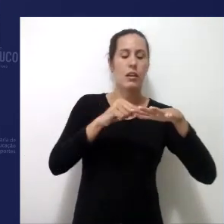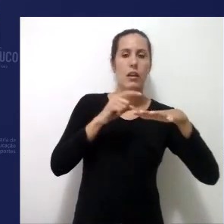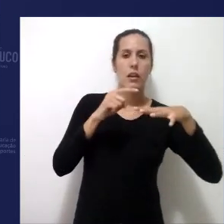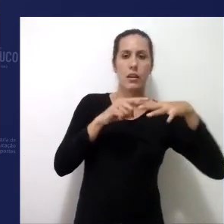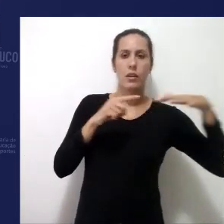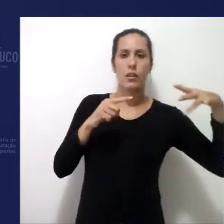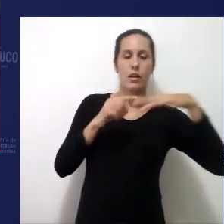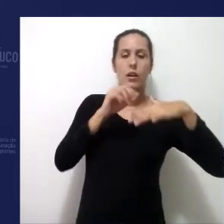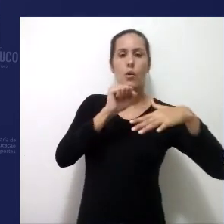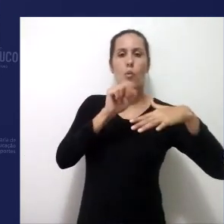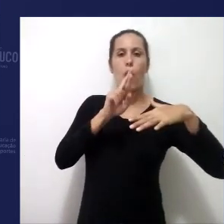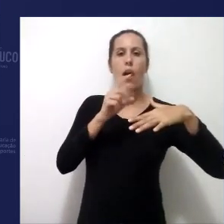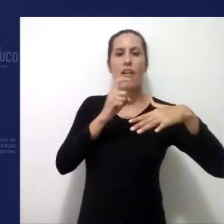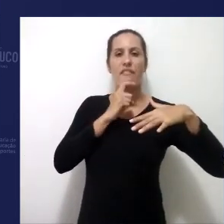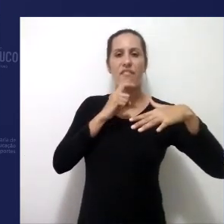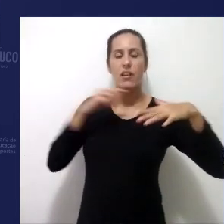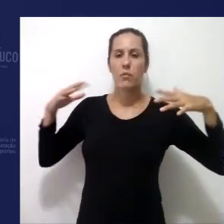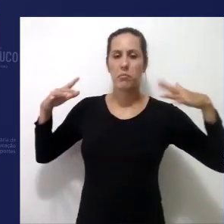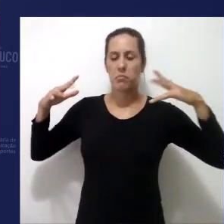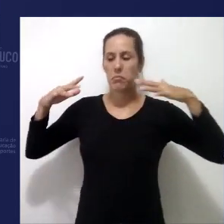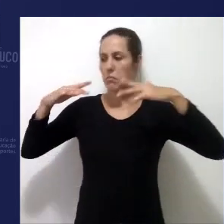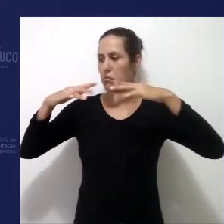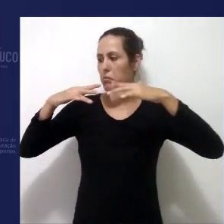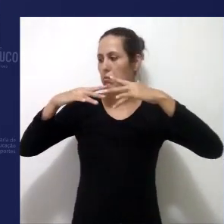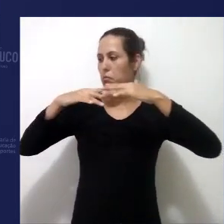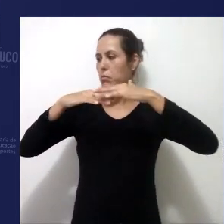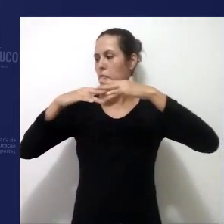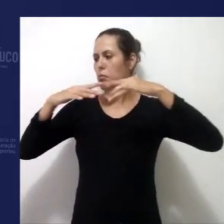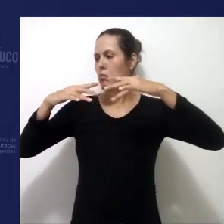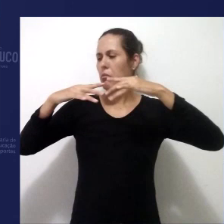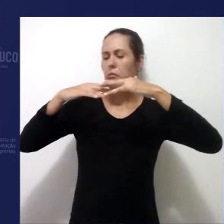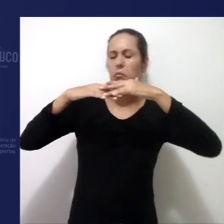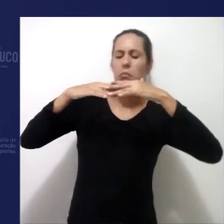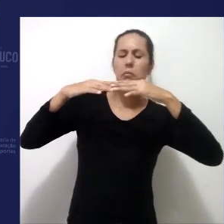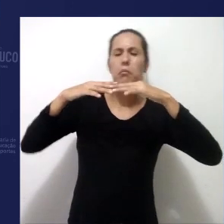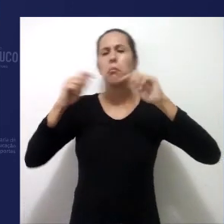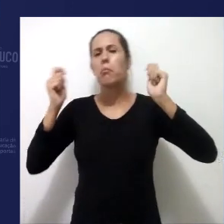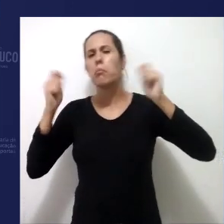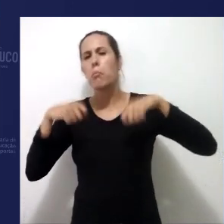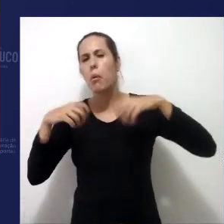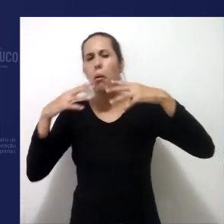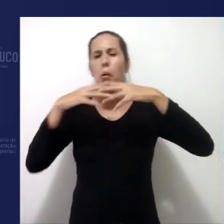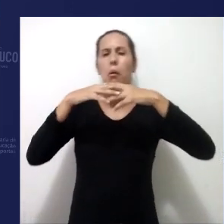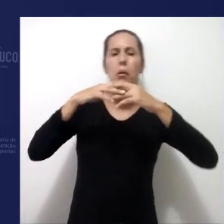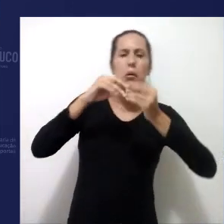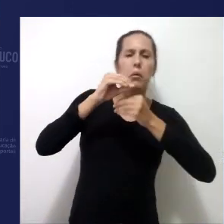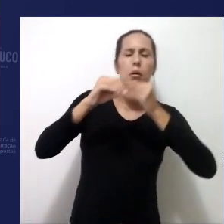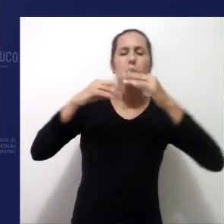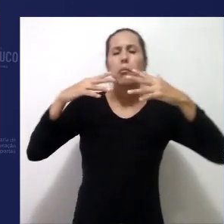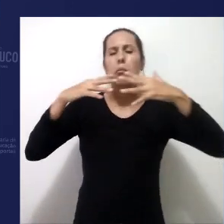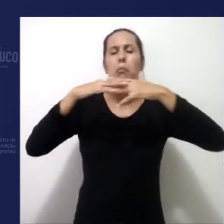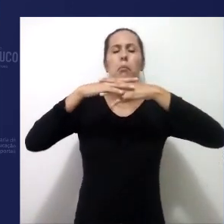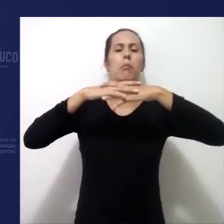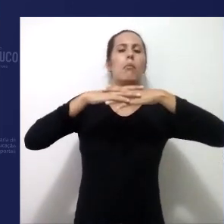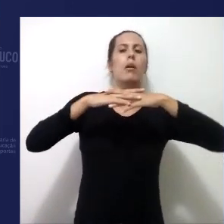formar uma frente quente, vai ter aí uma precipitação de chuva, mas essa chuva ela é uma chuva